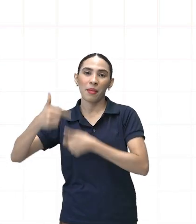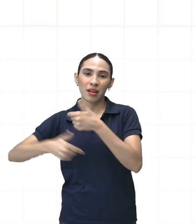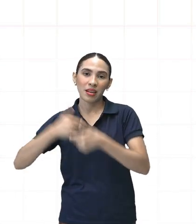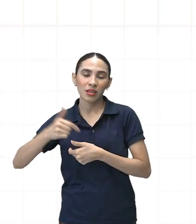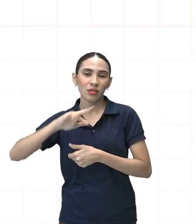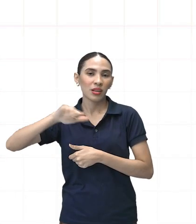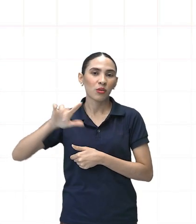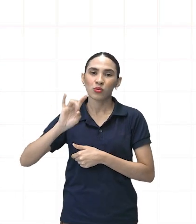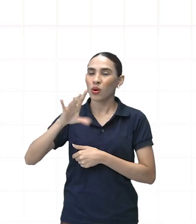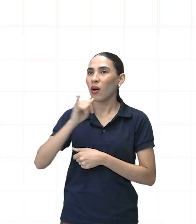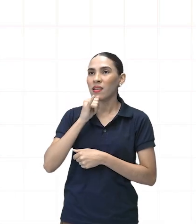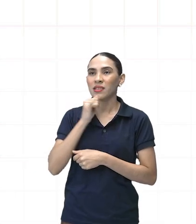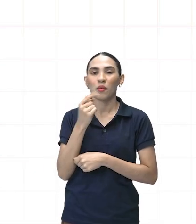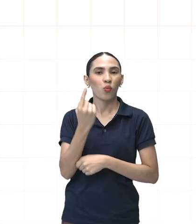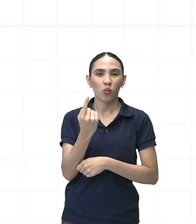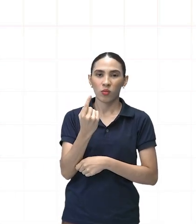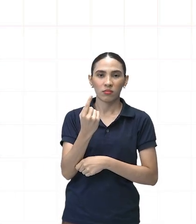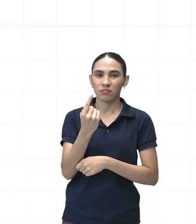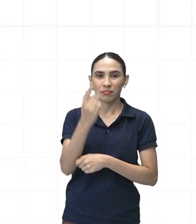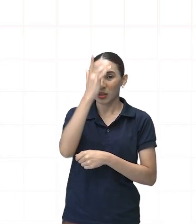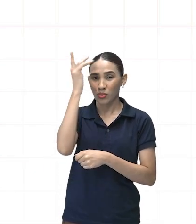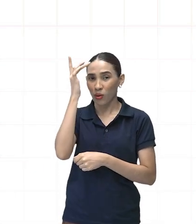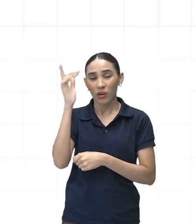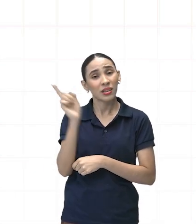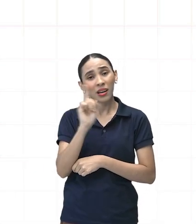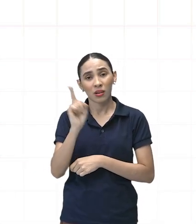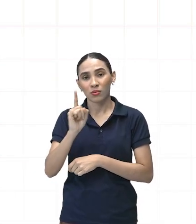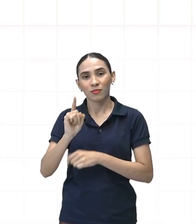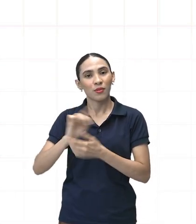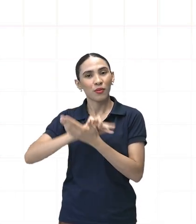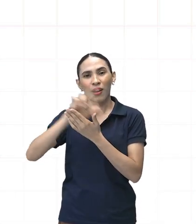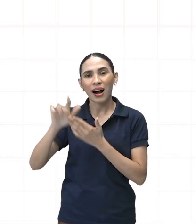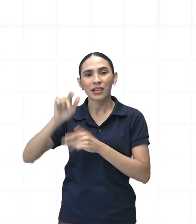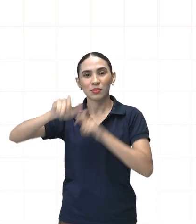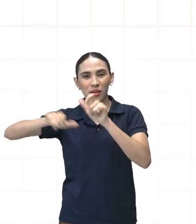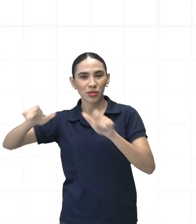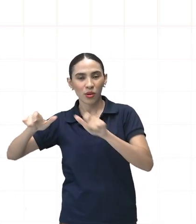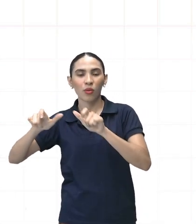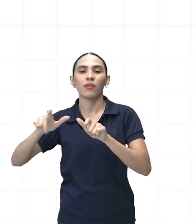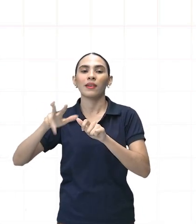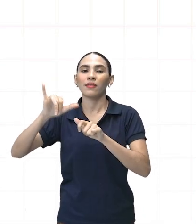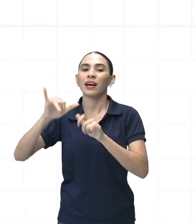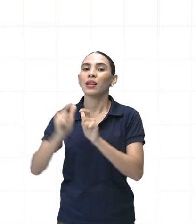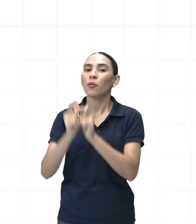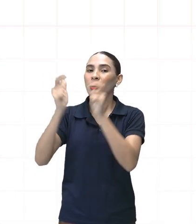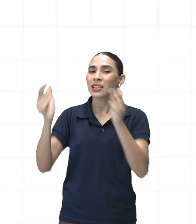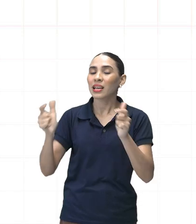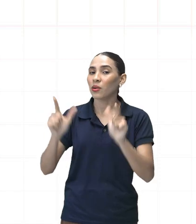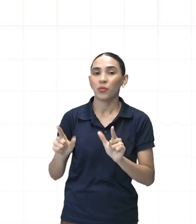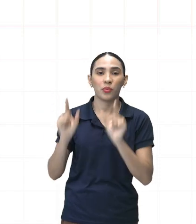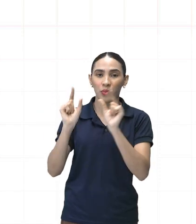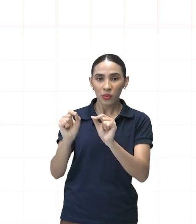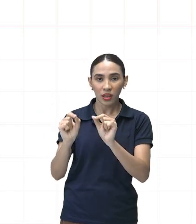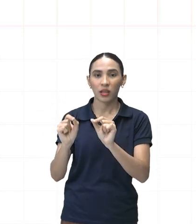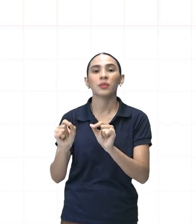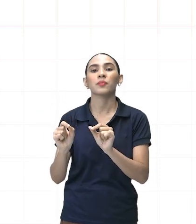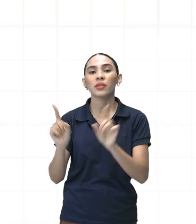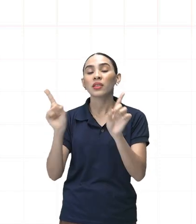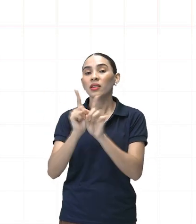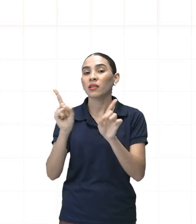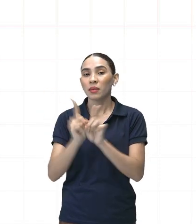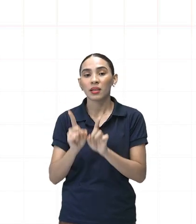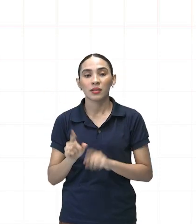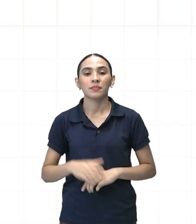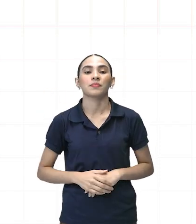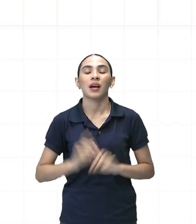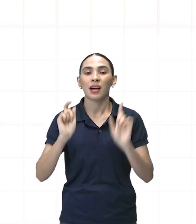trabalhando, não somente só uma ali, estando naquele local. E isso acabou aumentando o quê? Aumentou, gente,